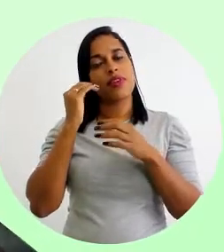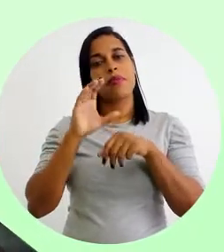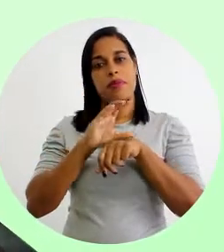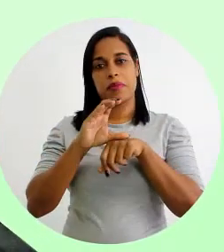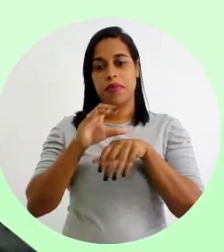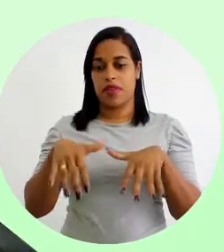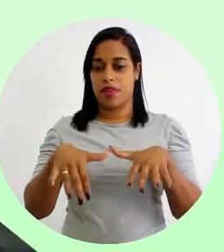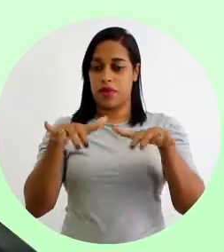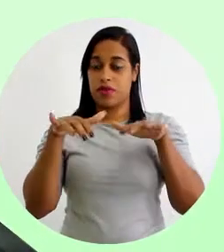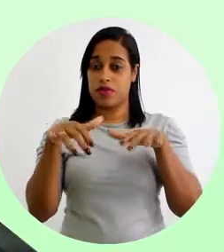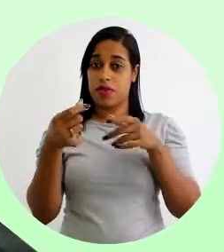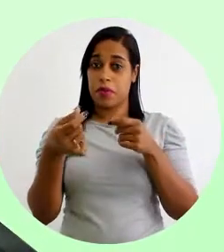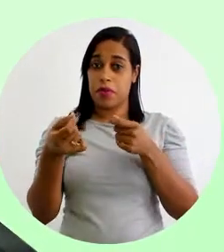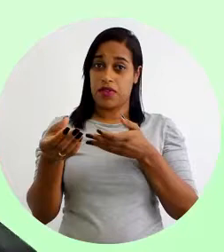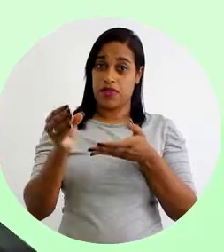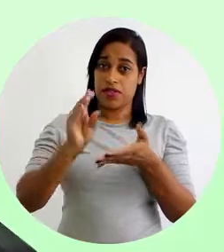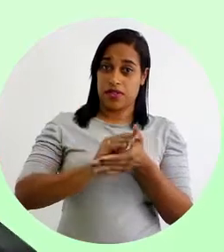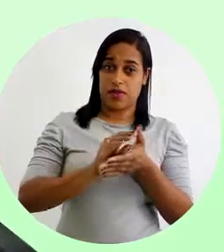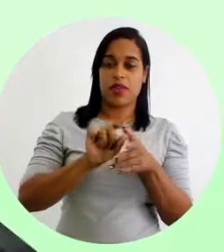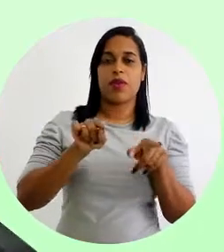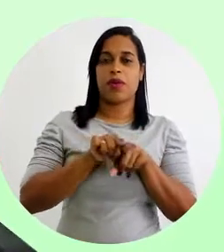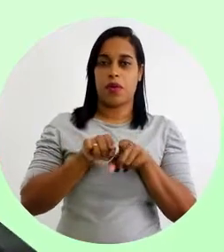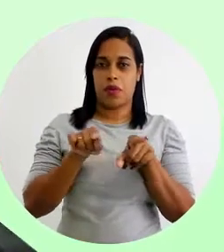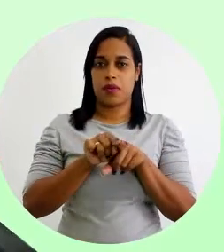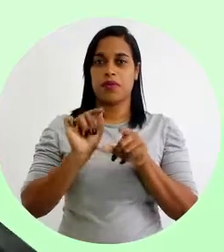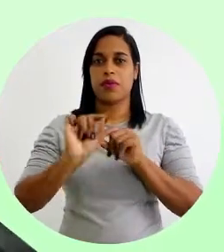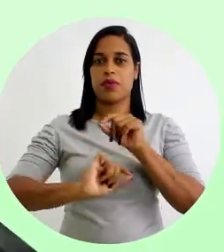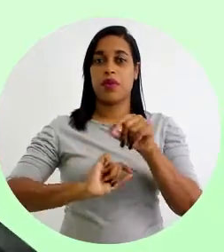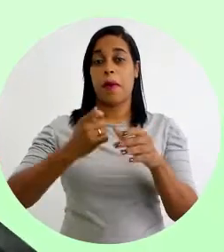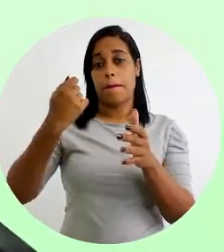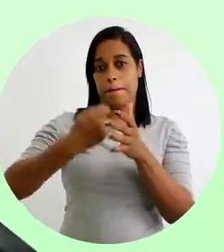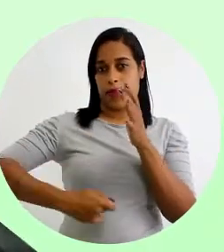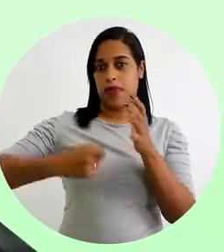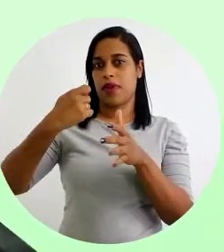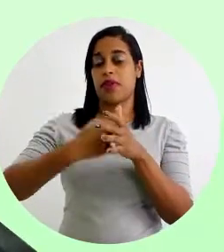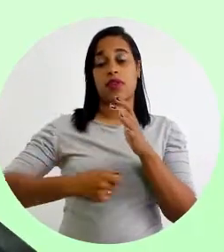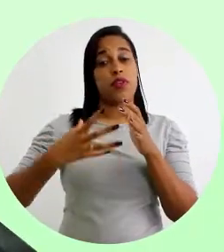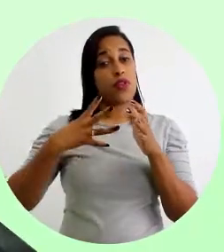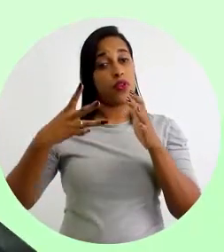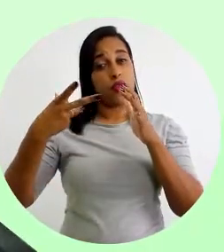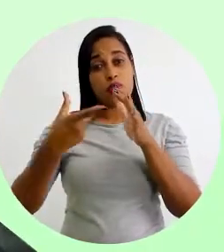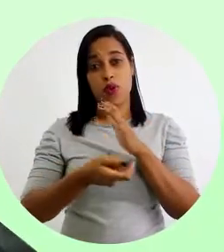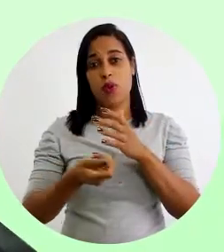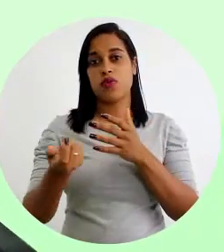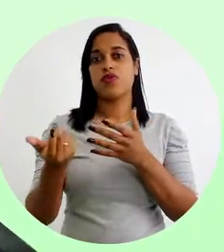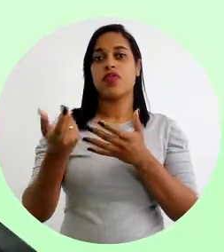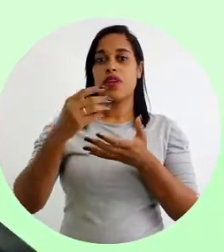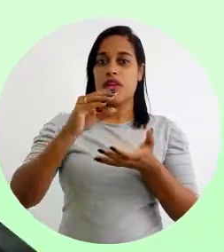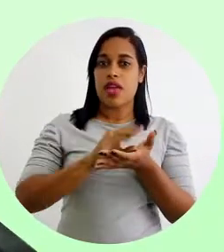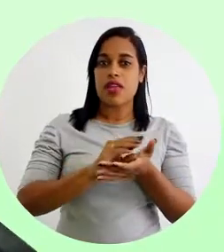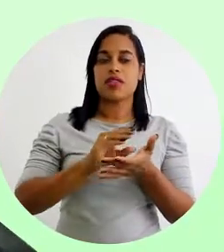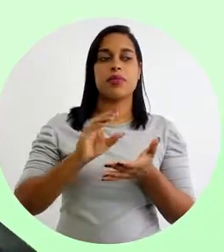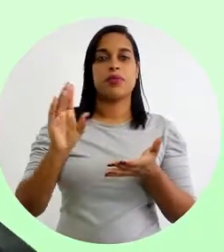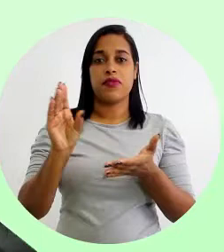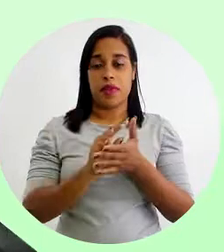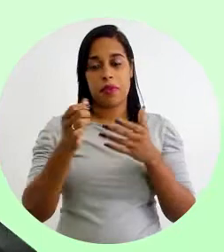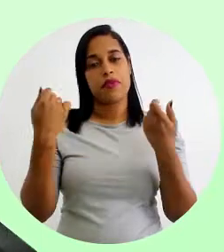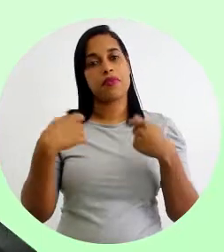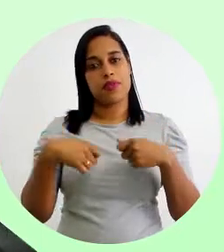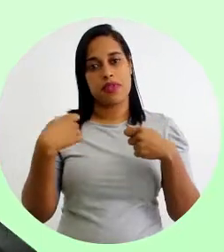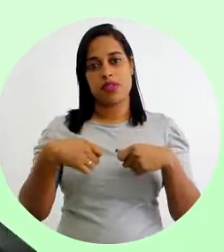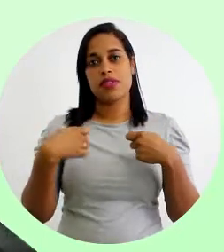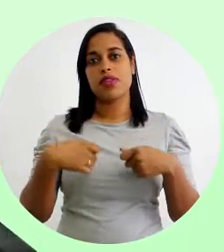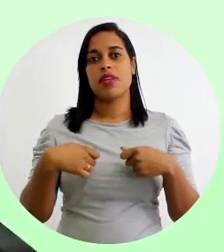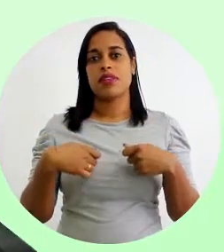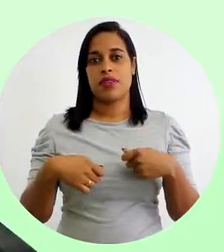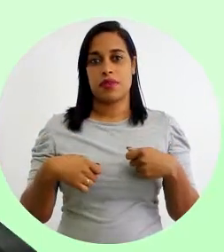sabem, pela Constituição, a prestação de conta é obrigatória. Todos que recebem recursos têm que